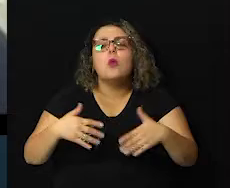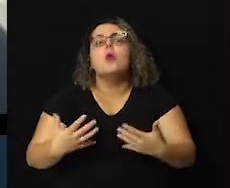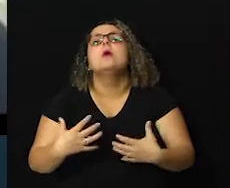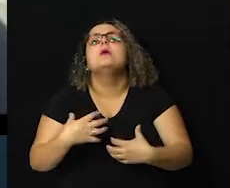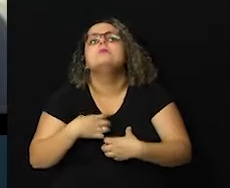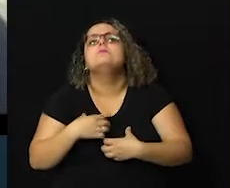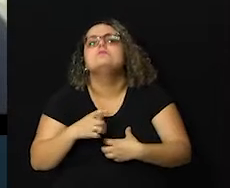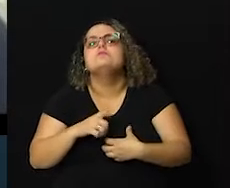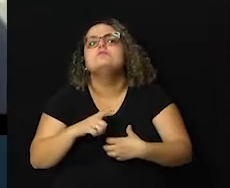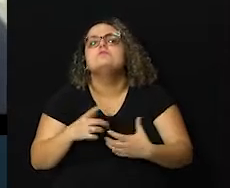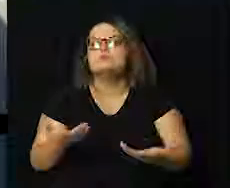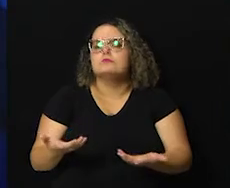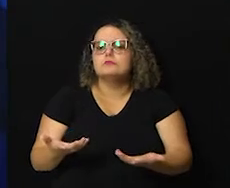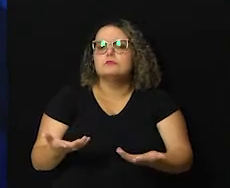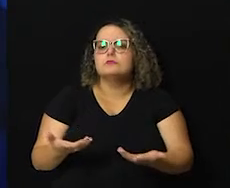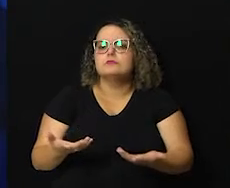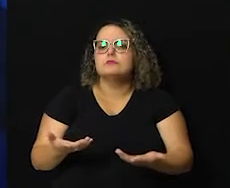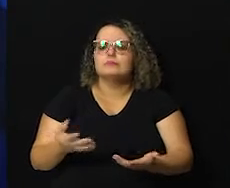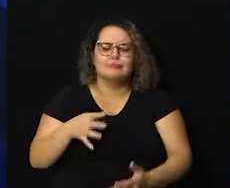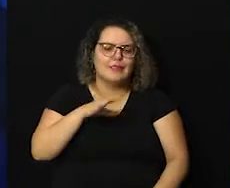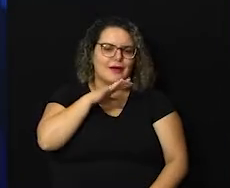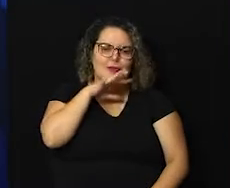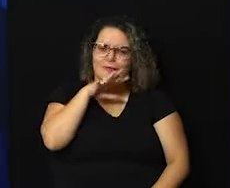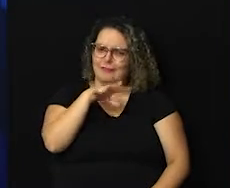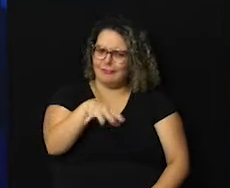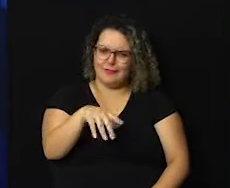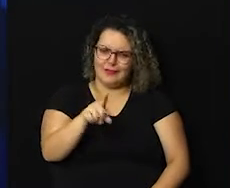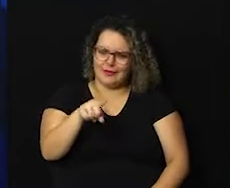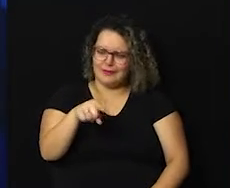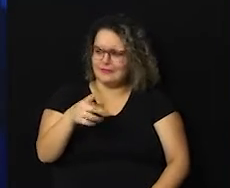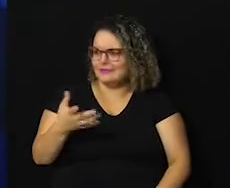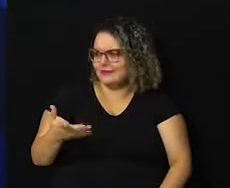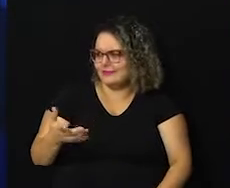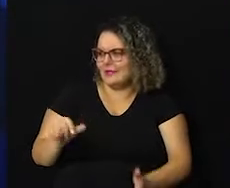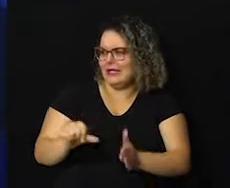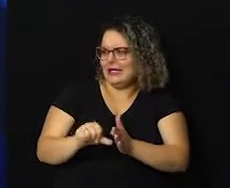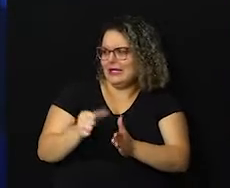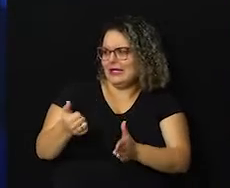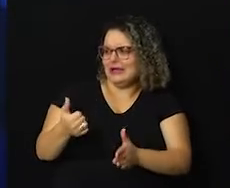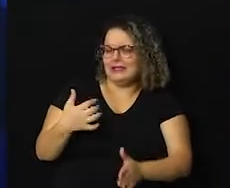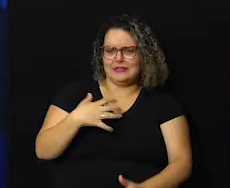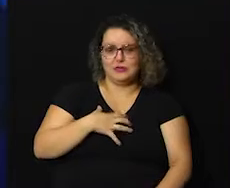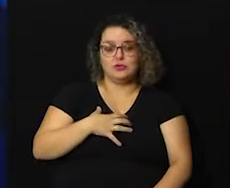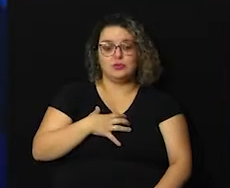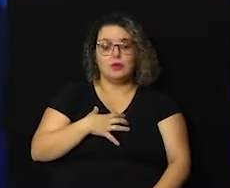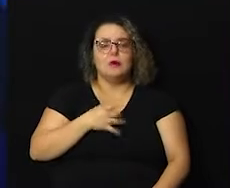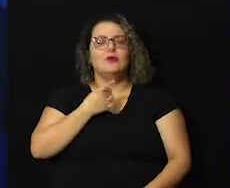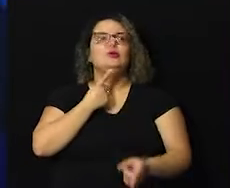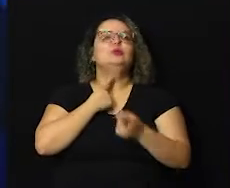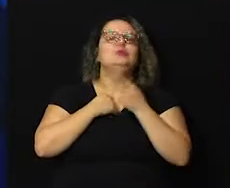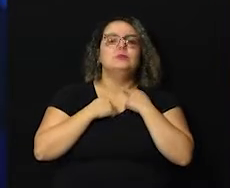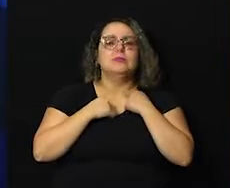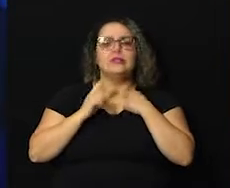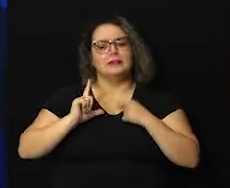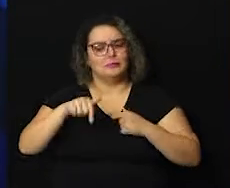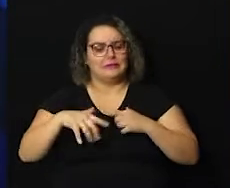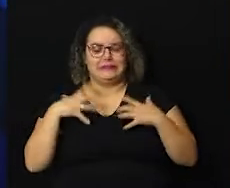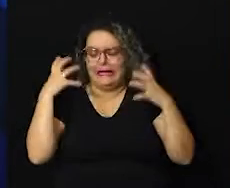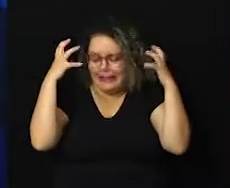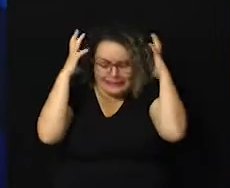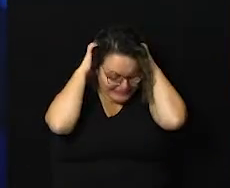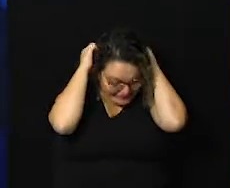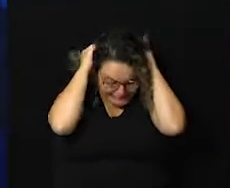qual a sensação que você tem é a pior provavelmente né primeiro eu tenho uma sensação de muita vontade depois